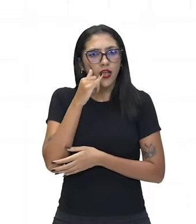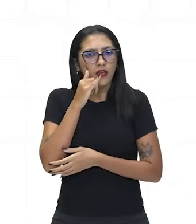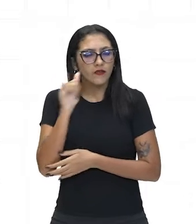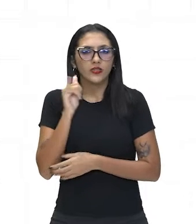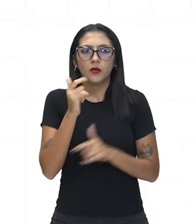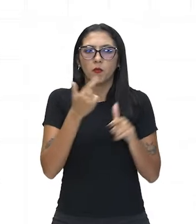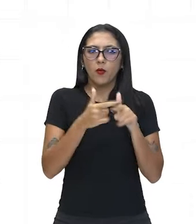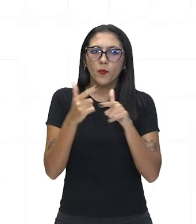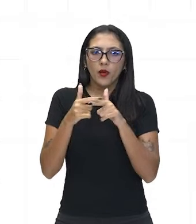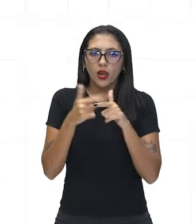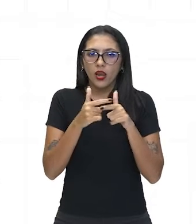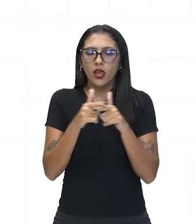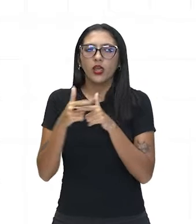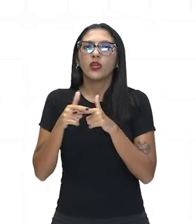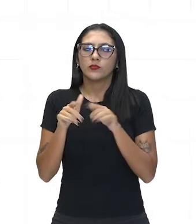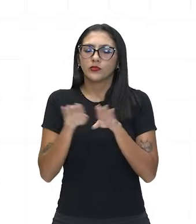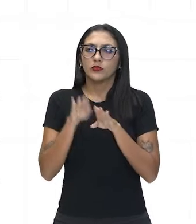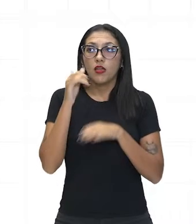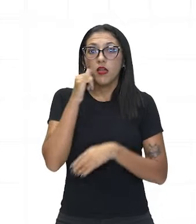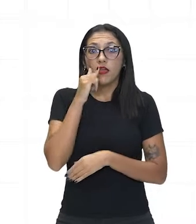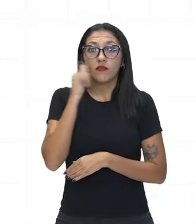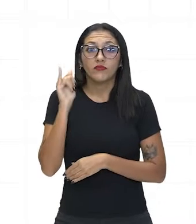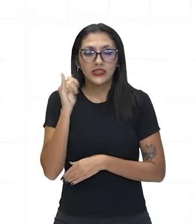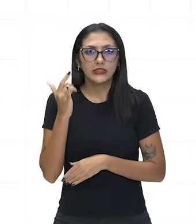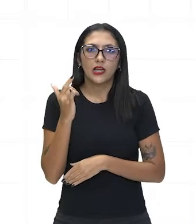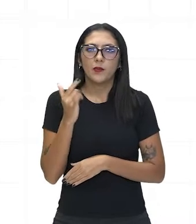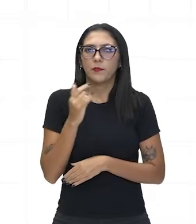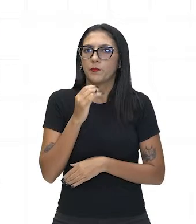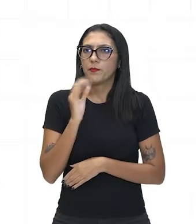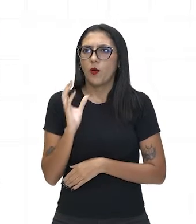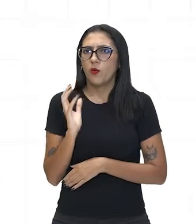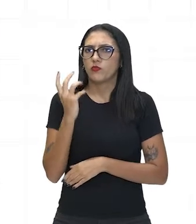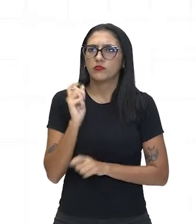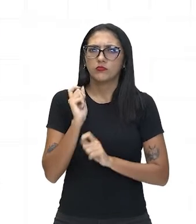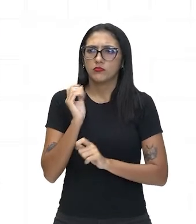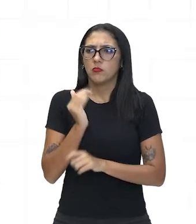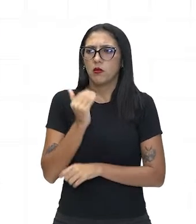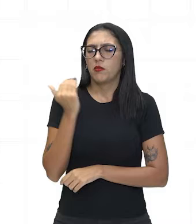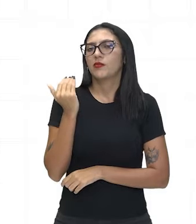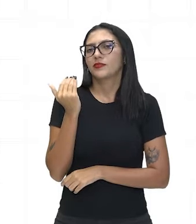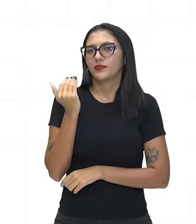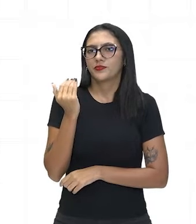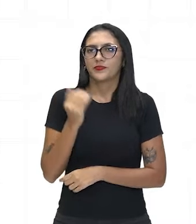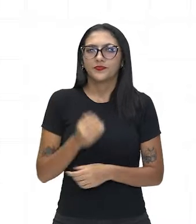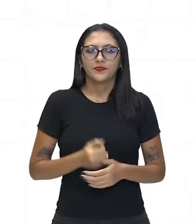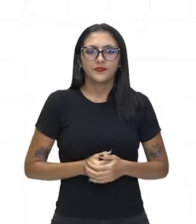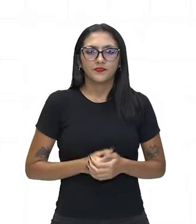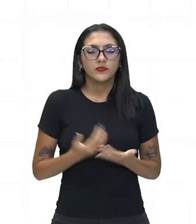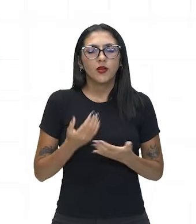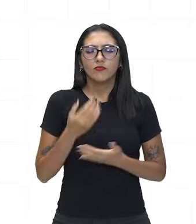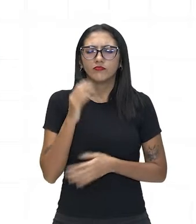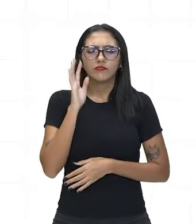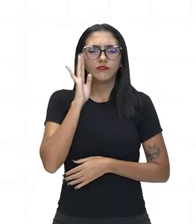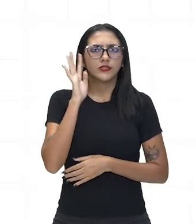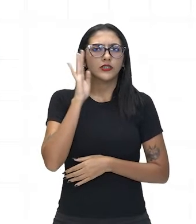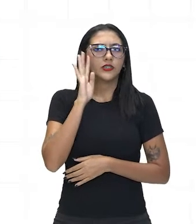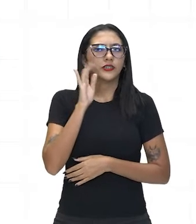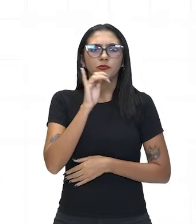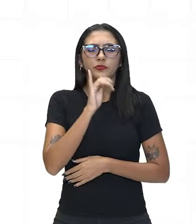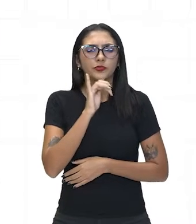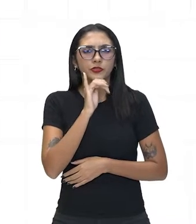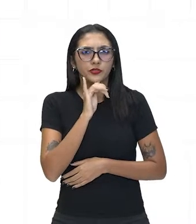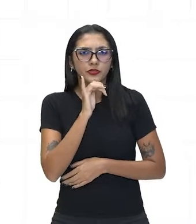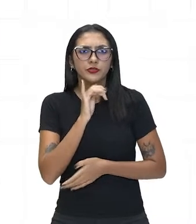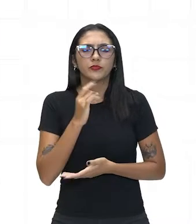complicações e até mesmo evitar, a morte de um indivíduo. Então, imaginem só, numa situação